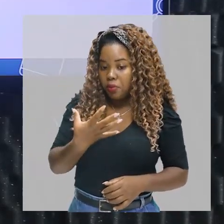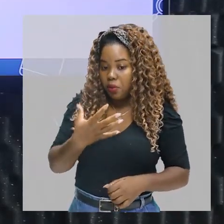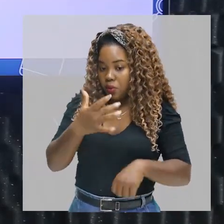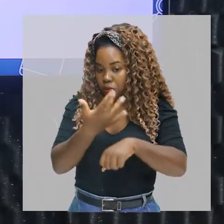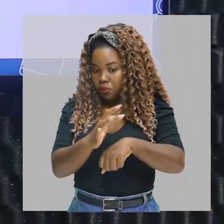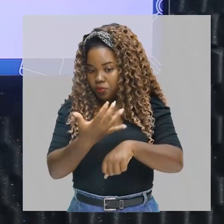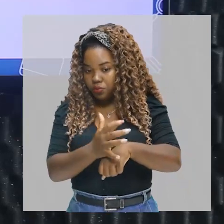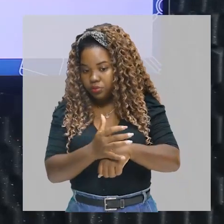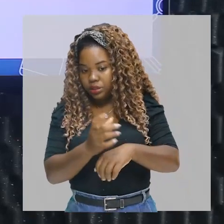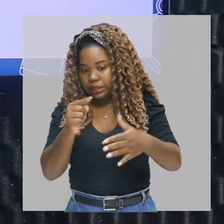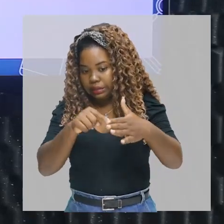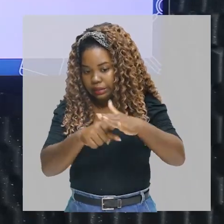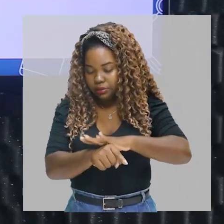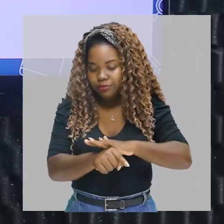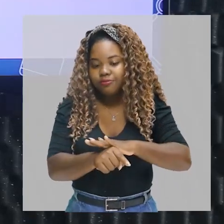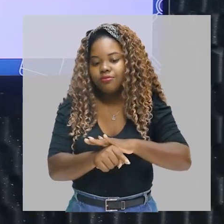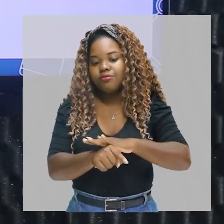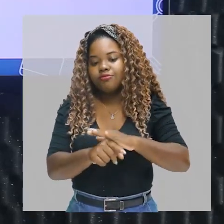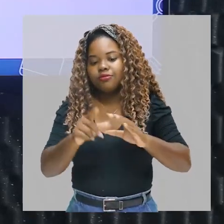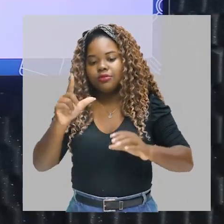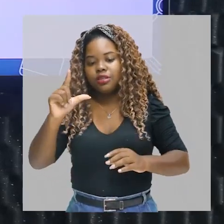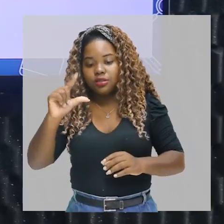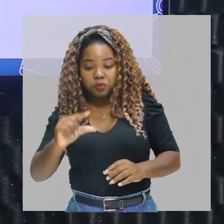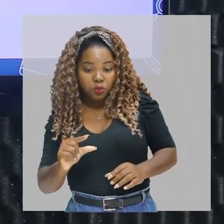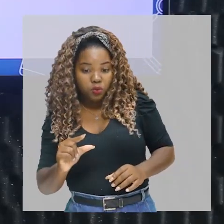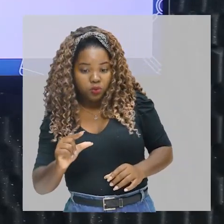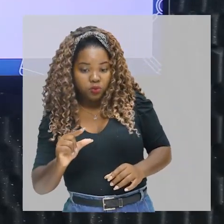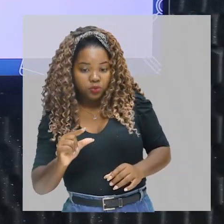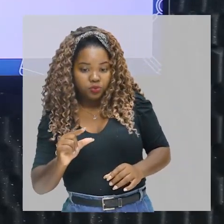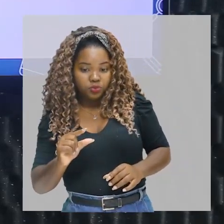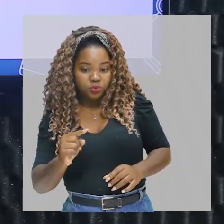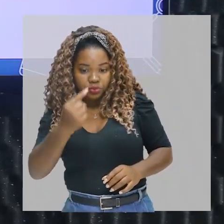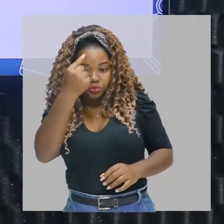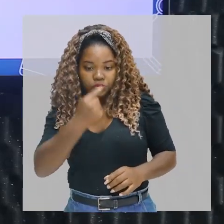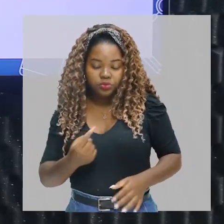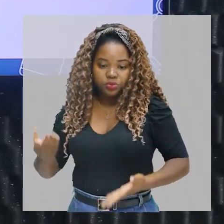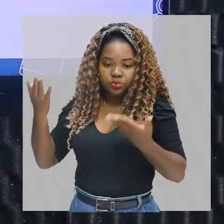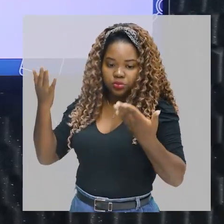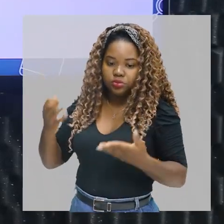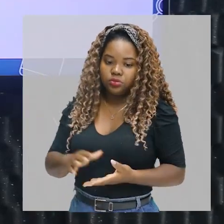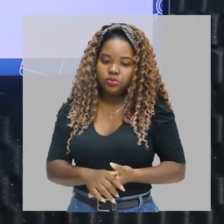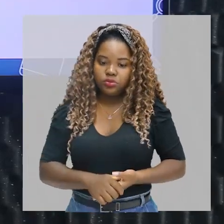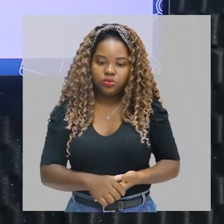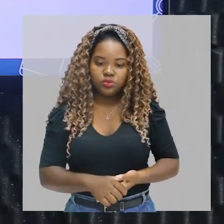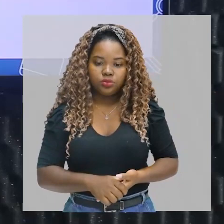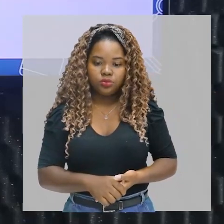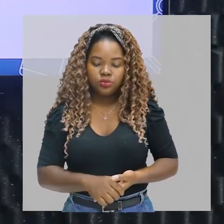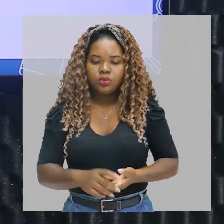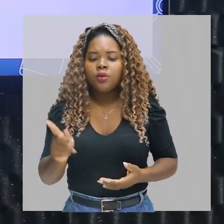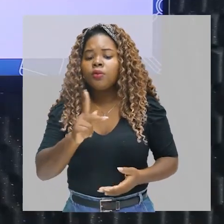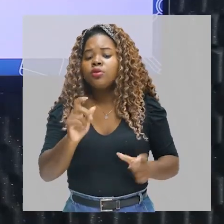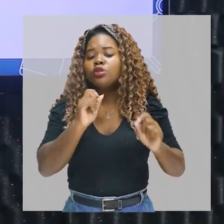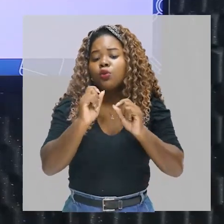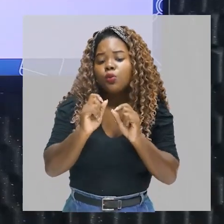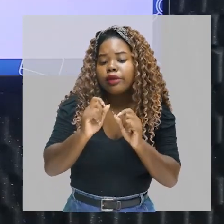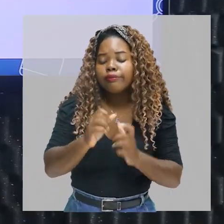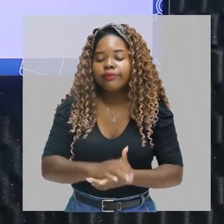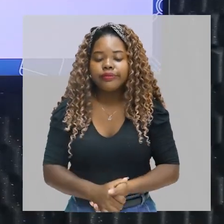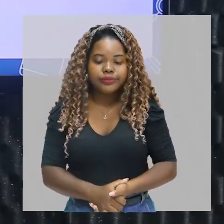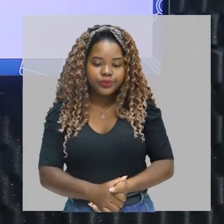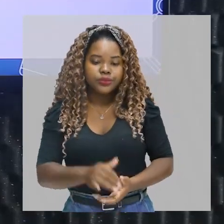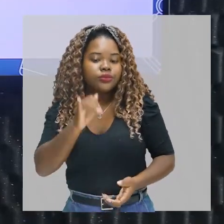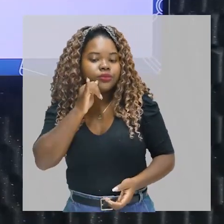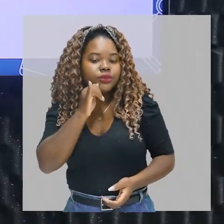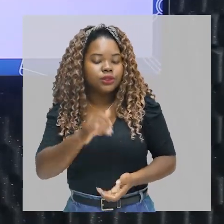a intensidade ela tem que ser baixa. Ela tem que baixar proporcionalmente. Professor, o que seria isso?